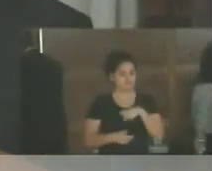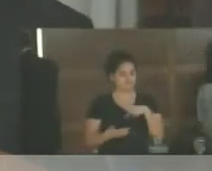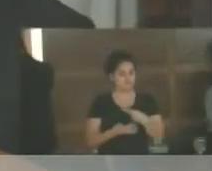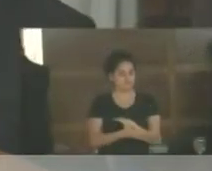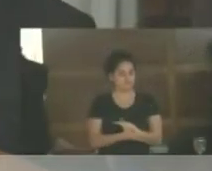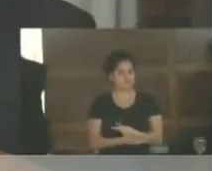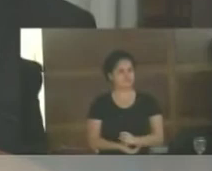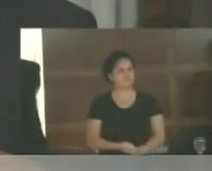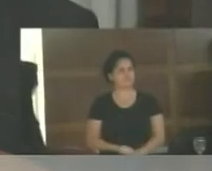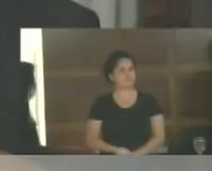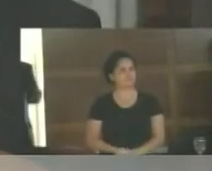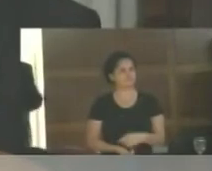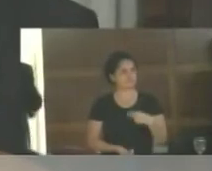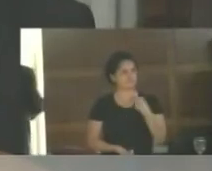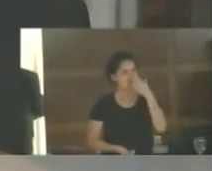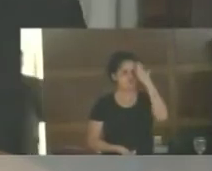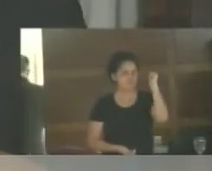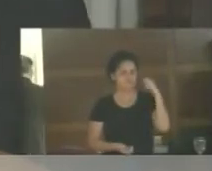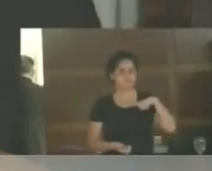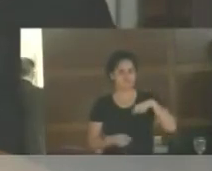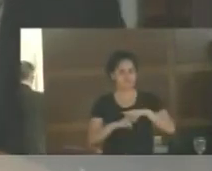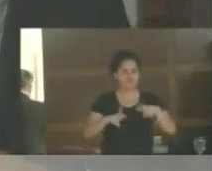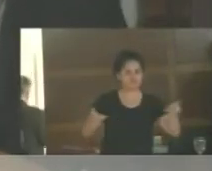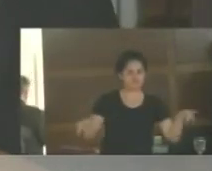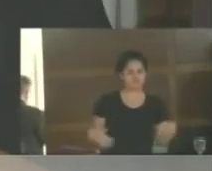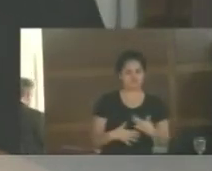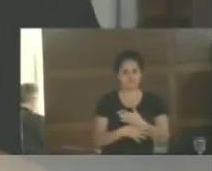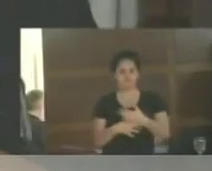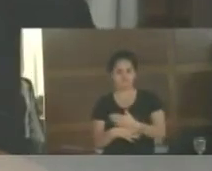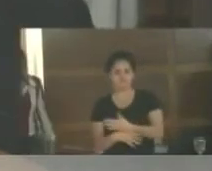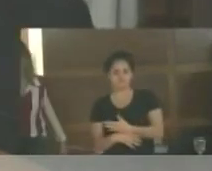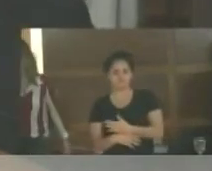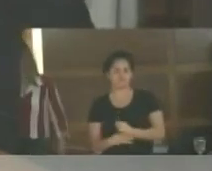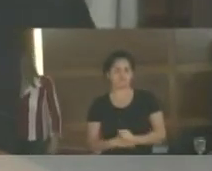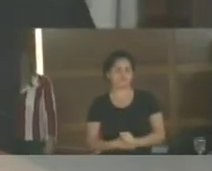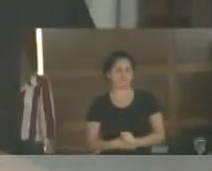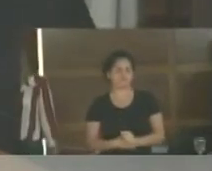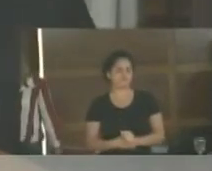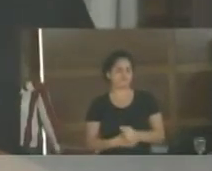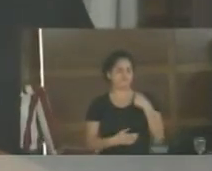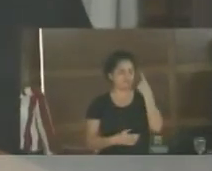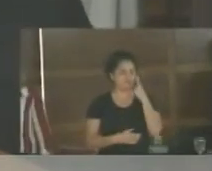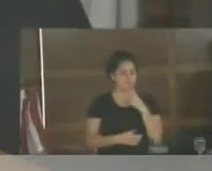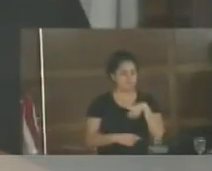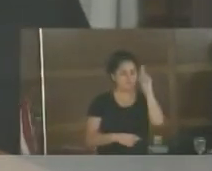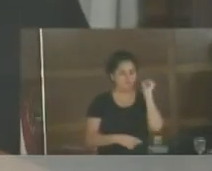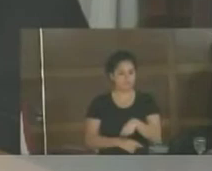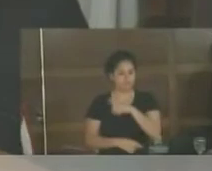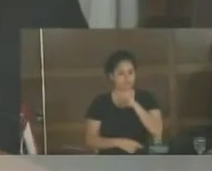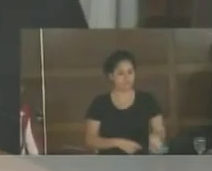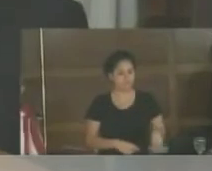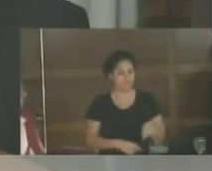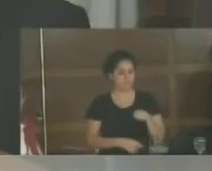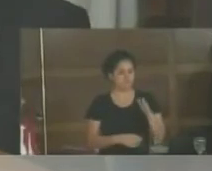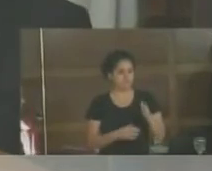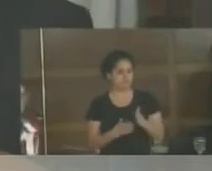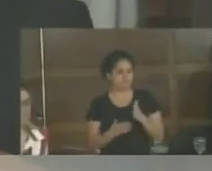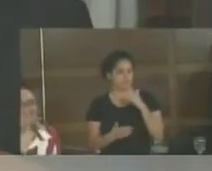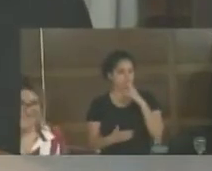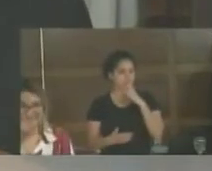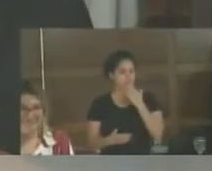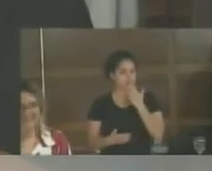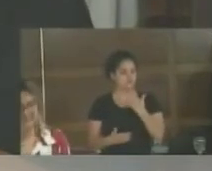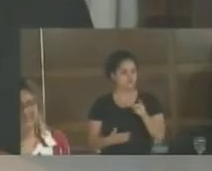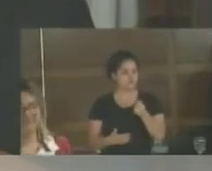errado. A gente sabe que tem várias cidades aí que, na verdade, a justiça proibiu de se cobrar por estimativa. Todo mundo que entra na